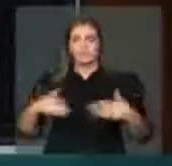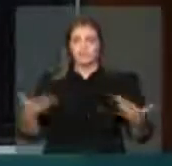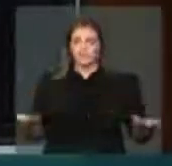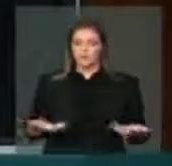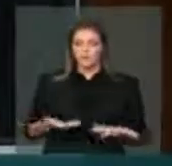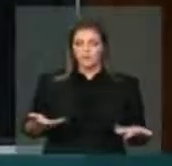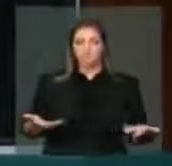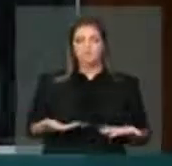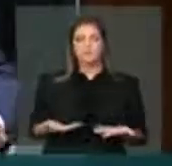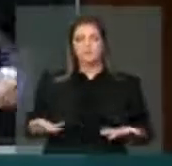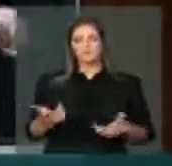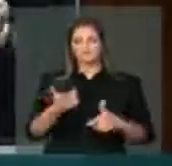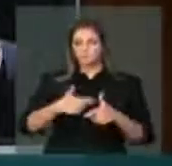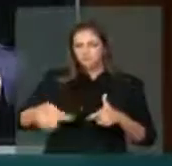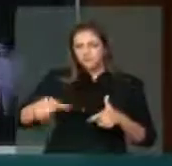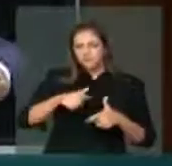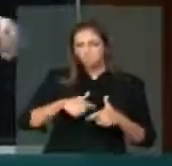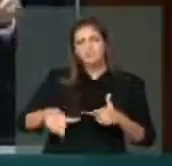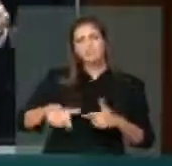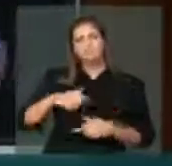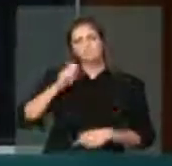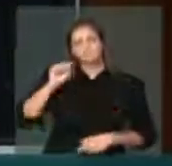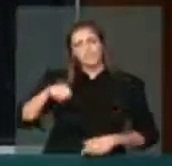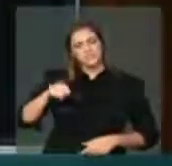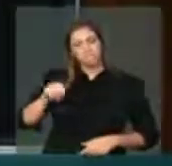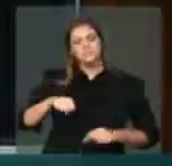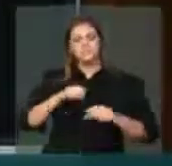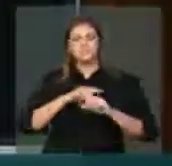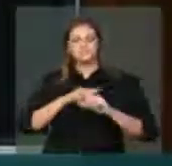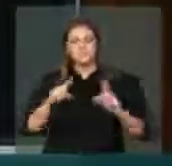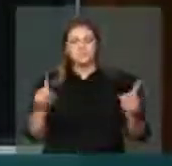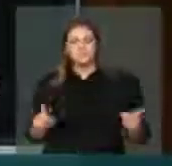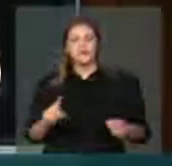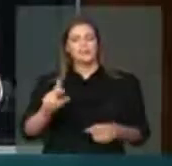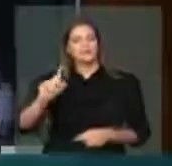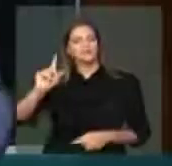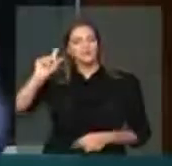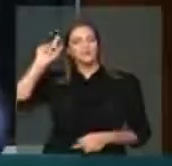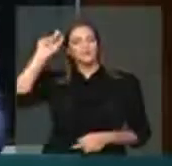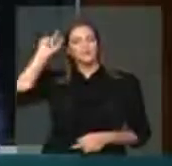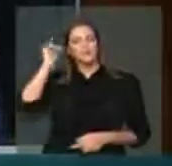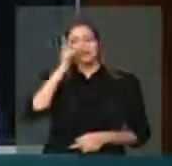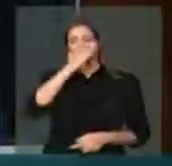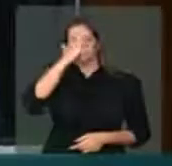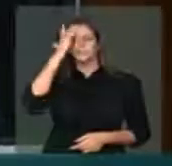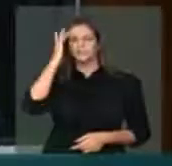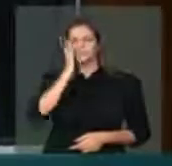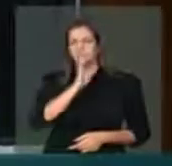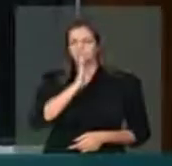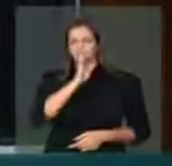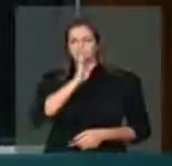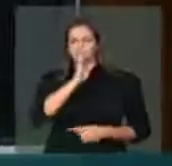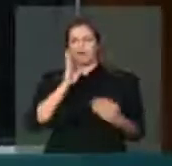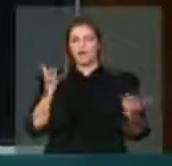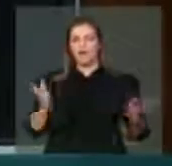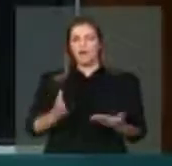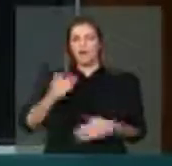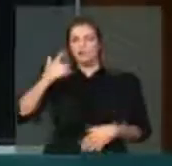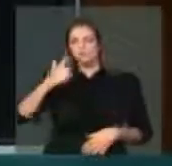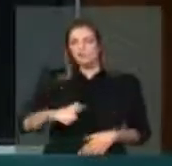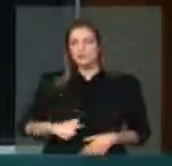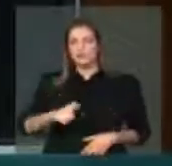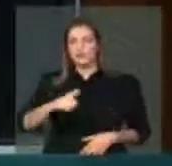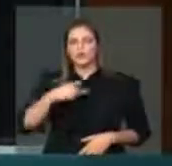nesse momento que ocorre essa crise, justamente as vozes que há muito tempo estavam silenciosas voltam a falar